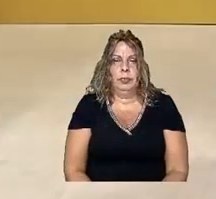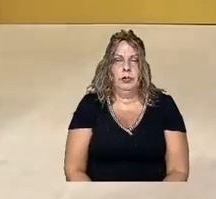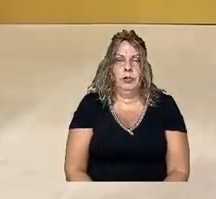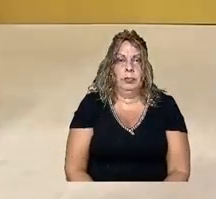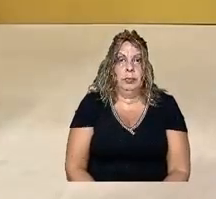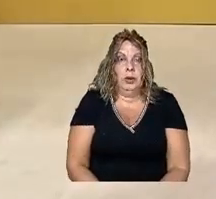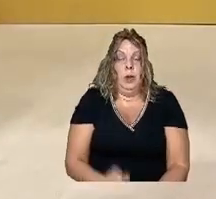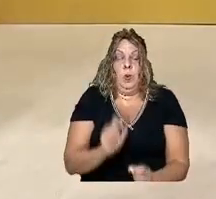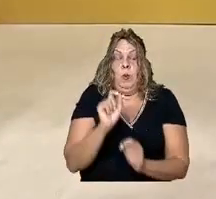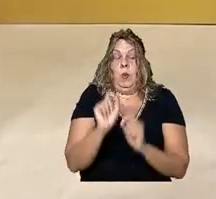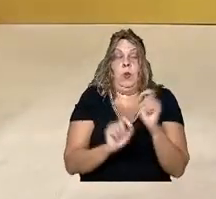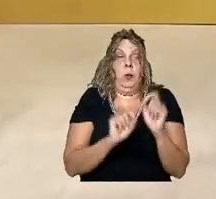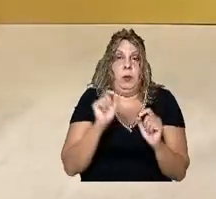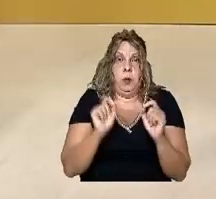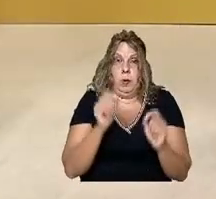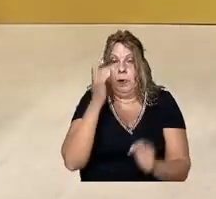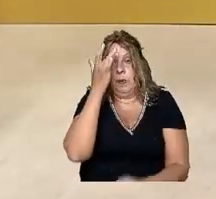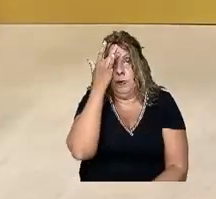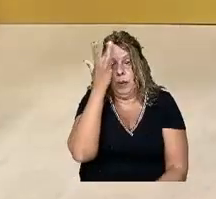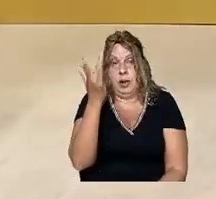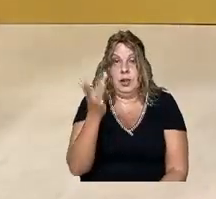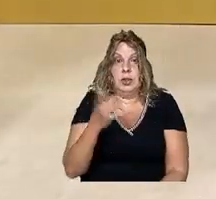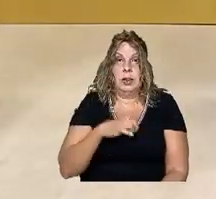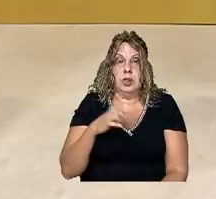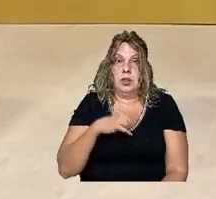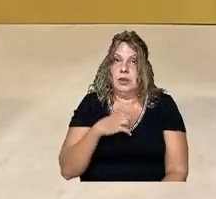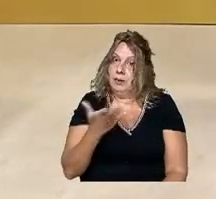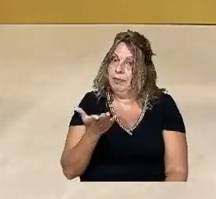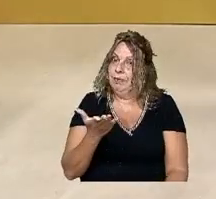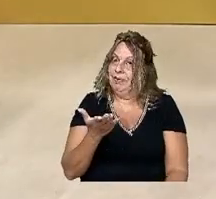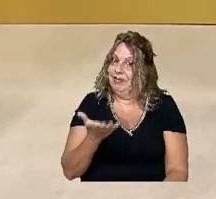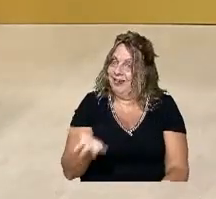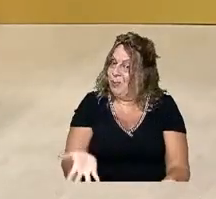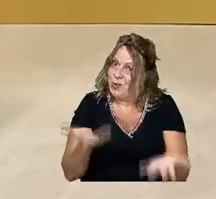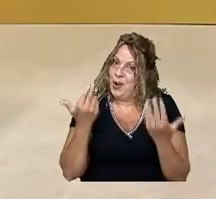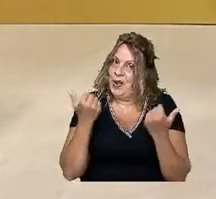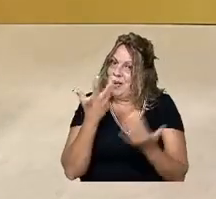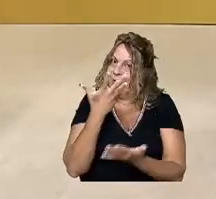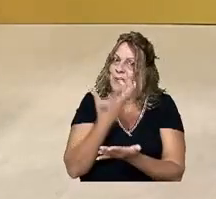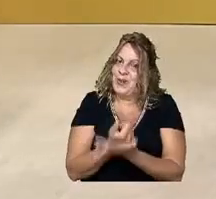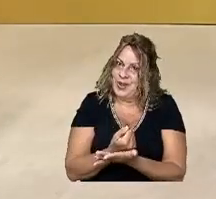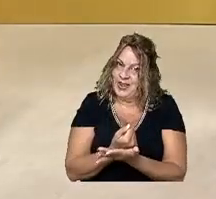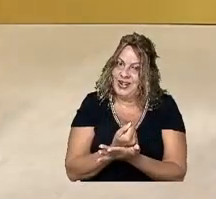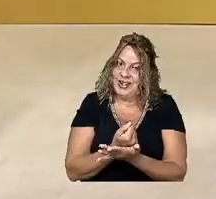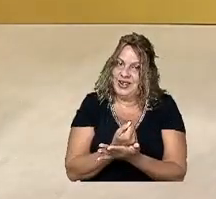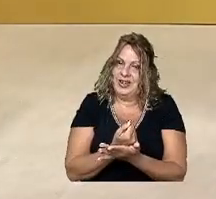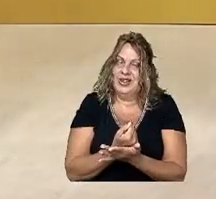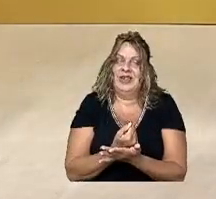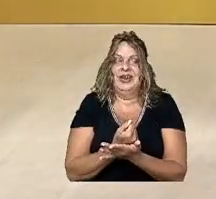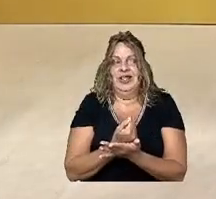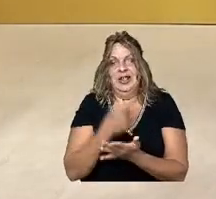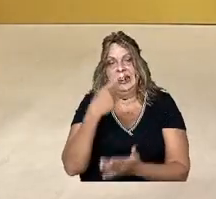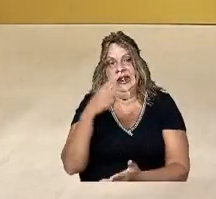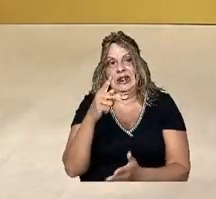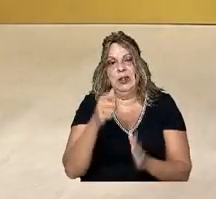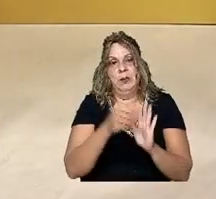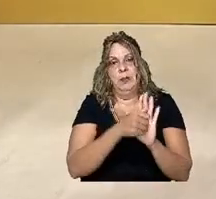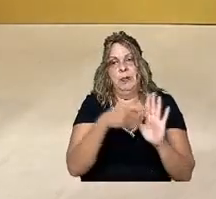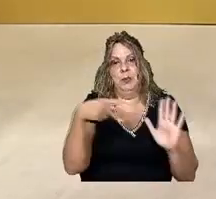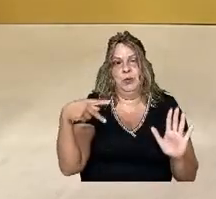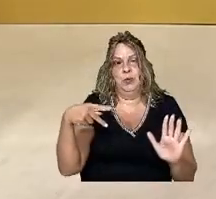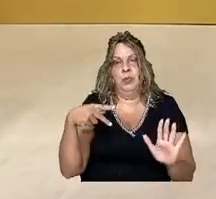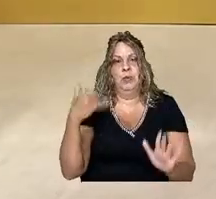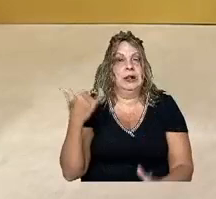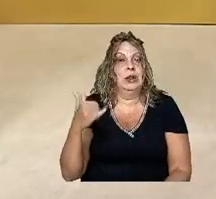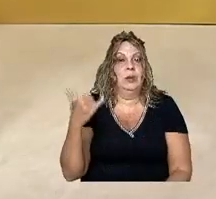O quê? Muito fácil. Se animou, né, compadre? Né, comadre? Baixa agora na loja do seu aplicativo aí,